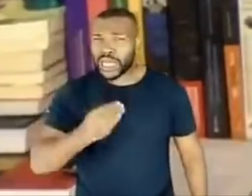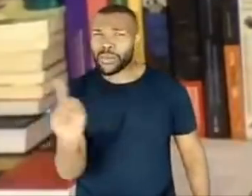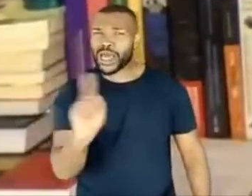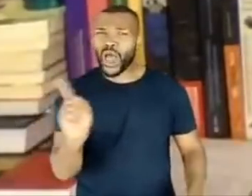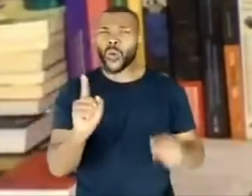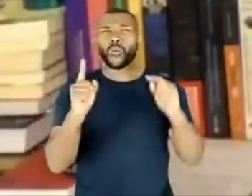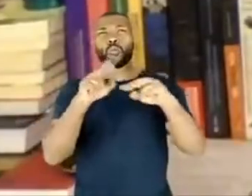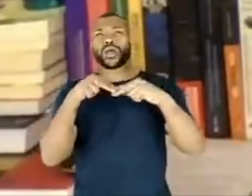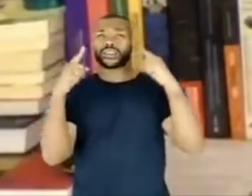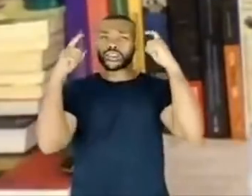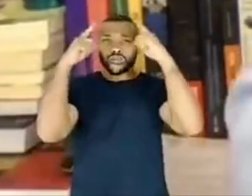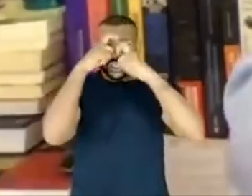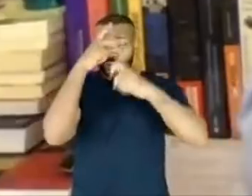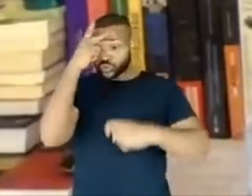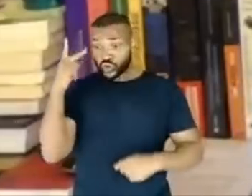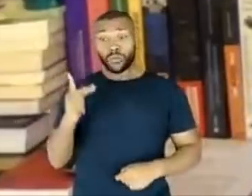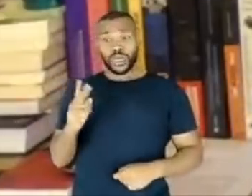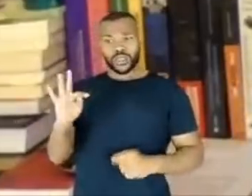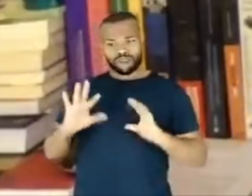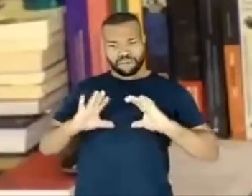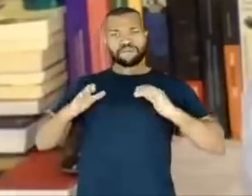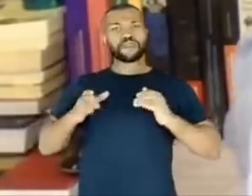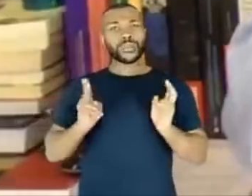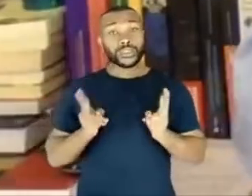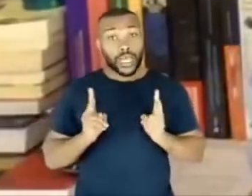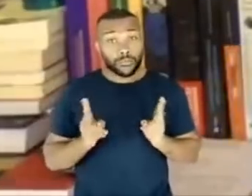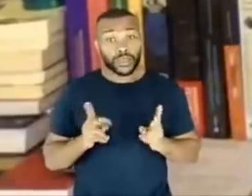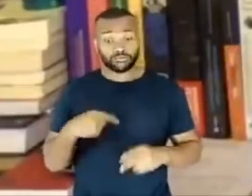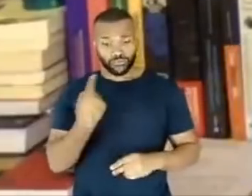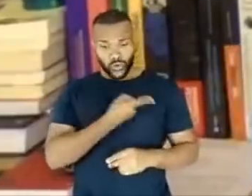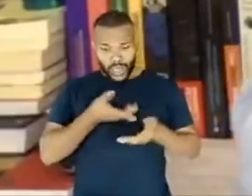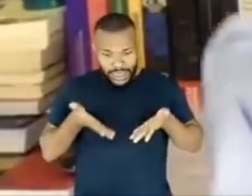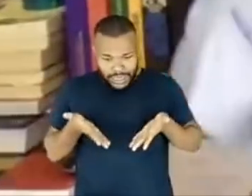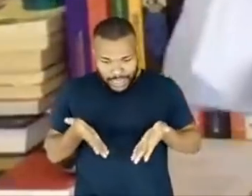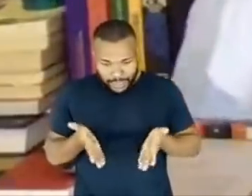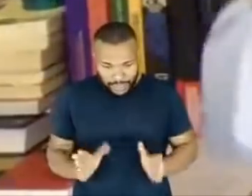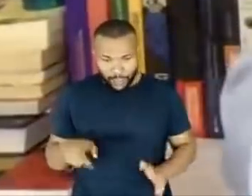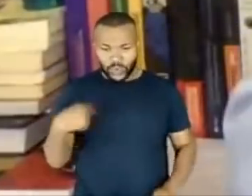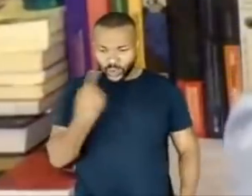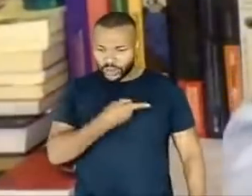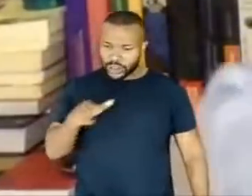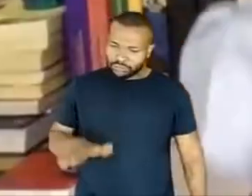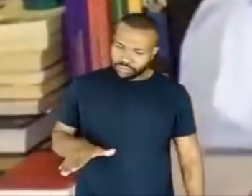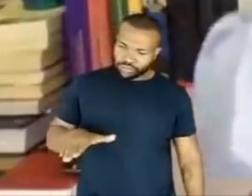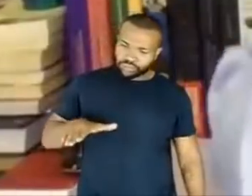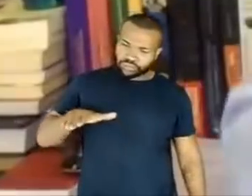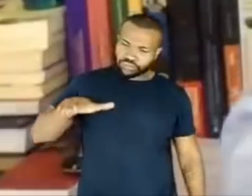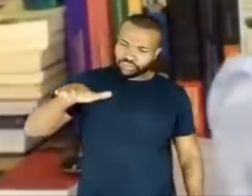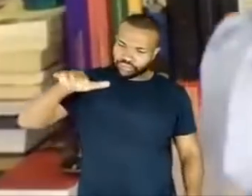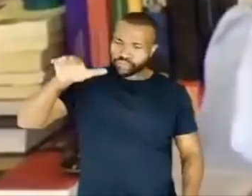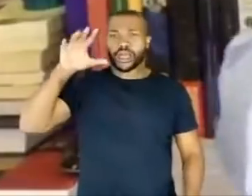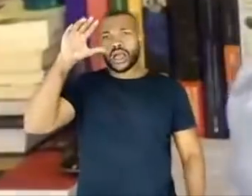um petista. Nós nascemos e nós fomos criados para falar